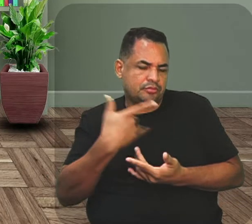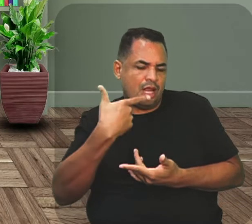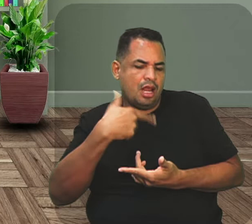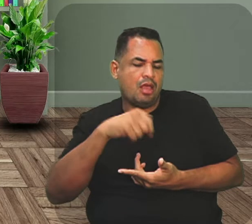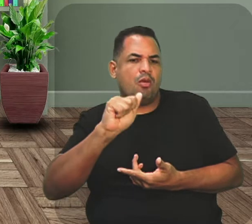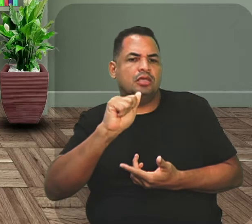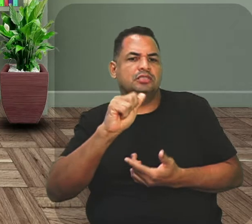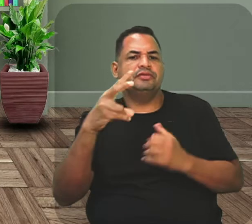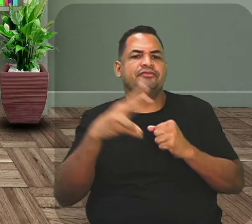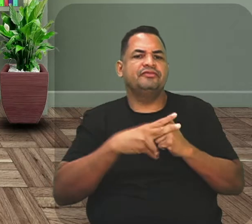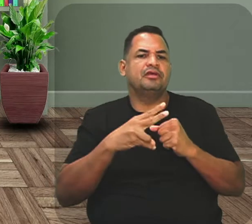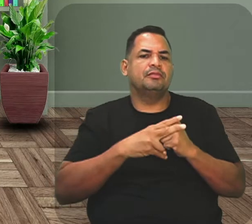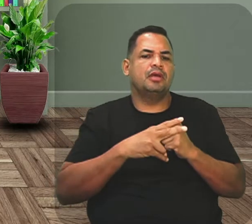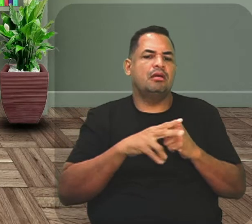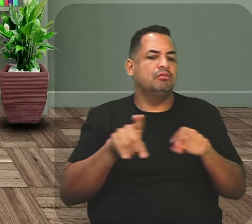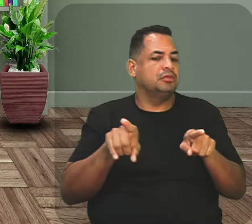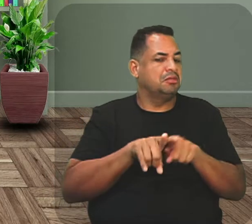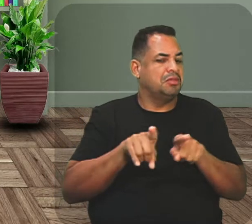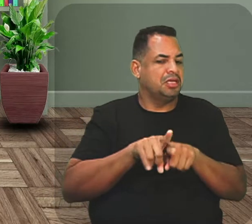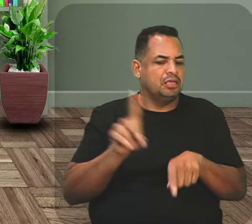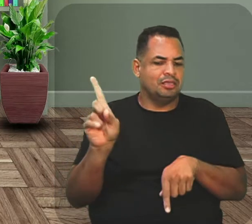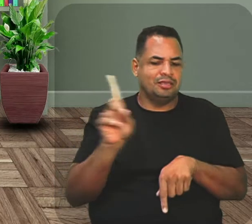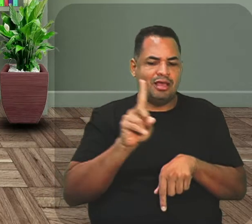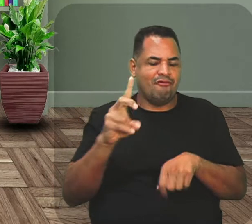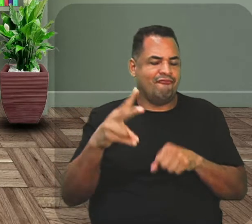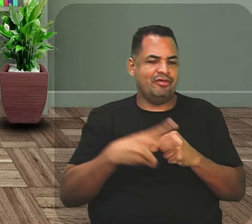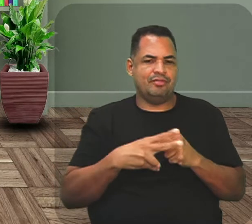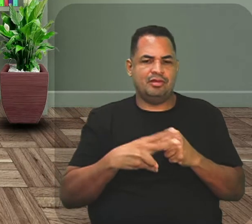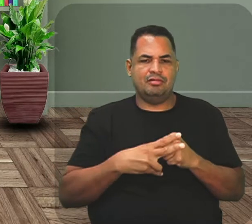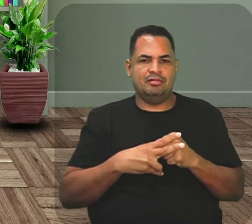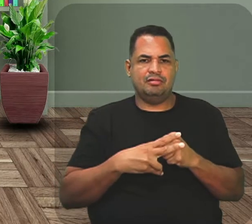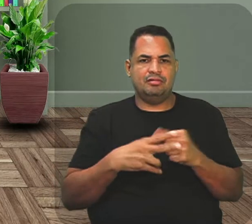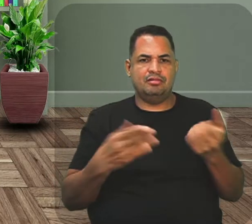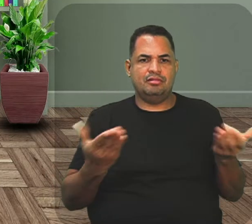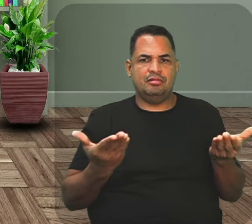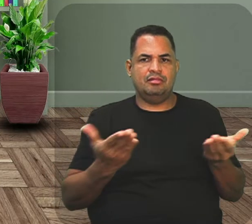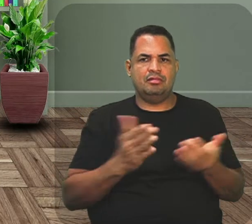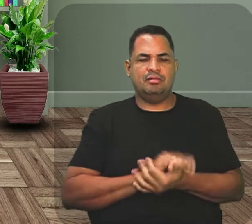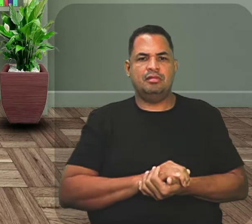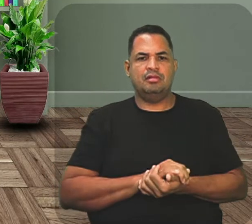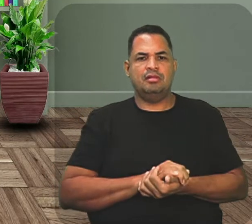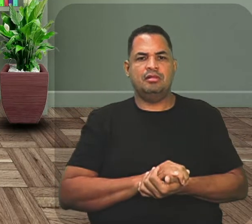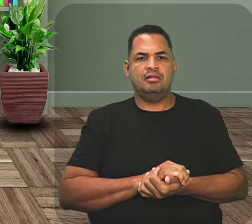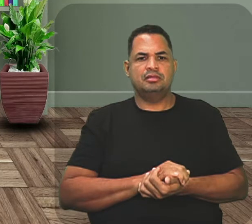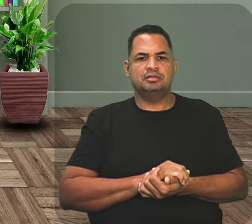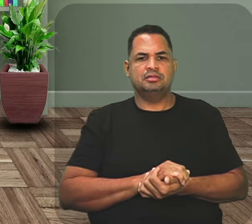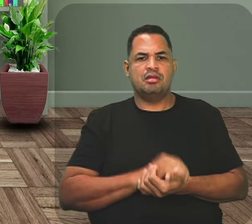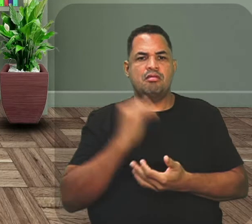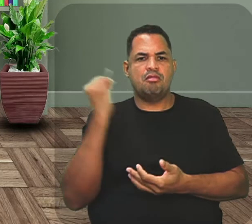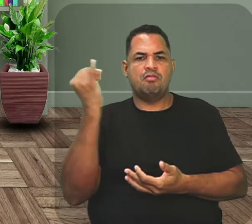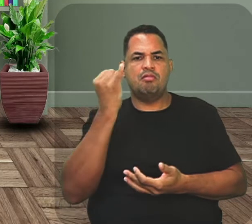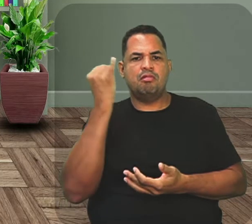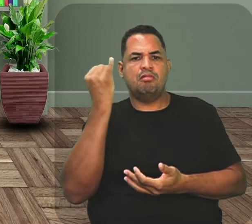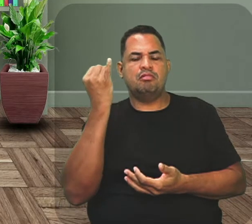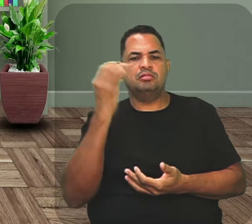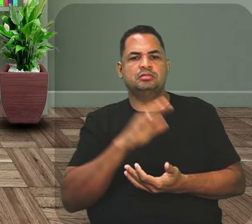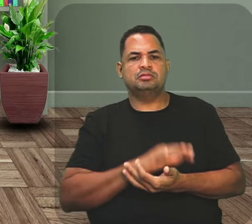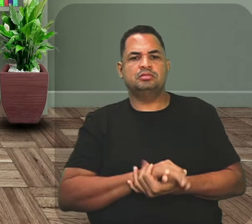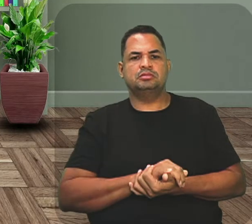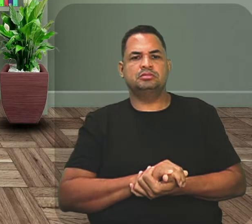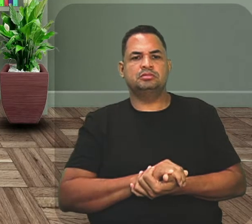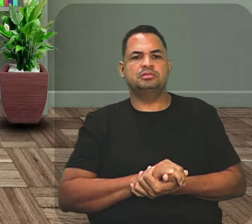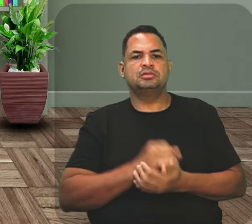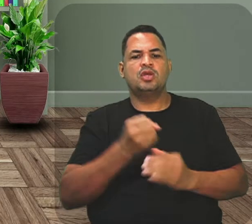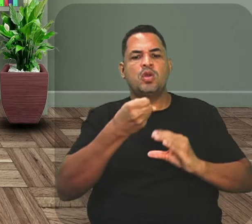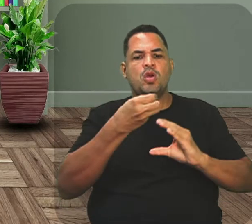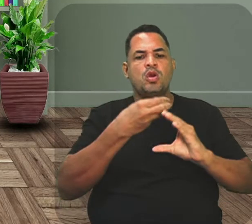linguagem verbal e da linguagem não verbal, beleza? E é claro que o mais importante, além de você conhecer as